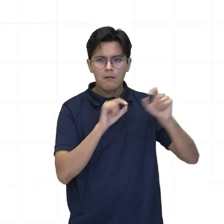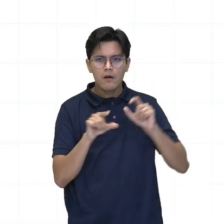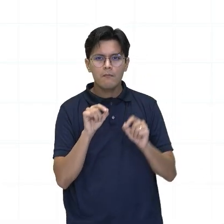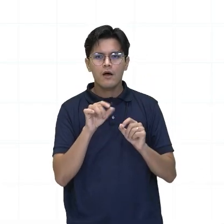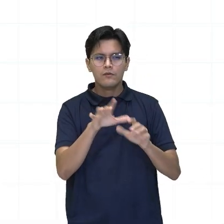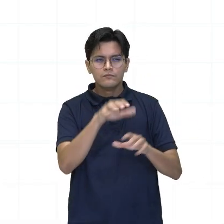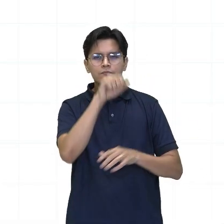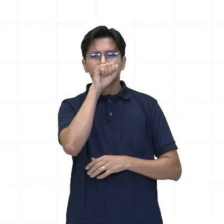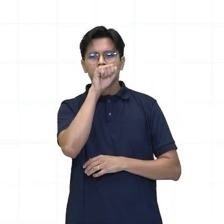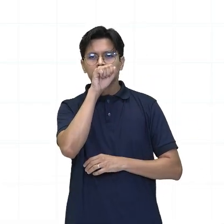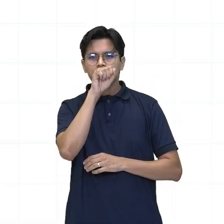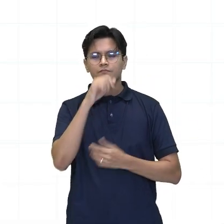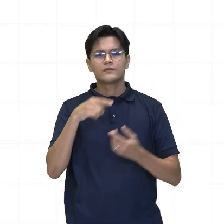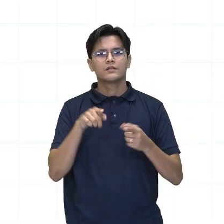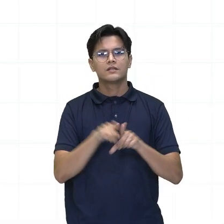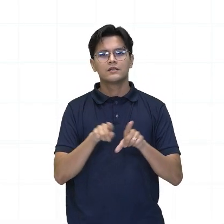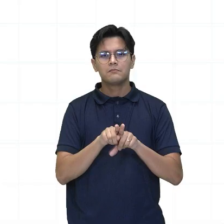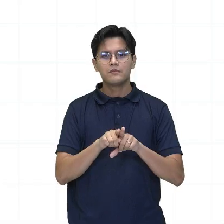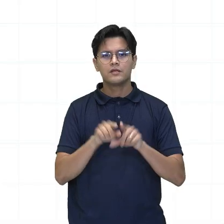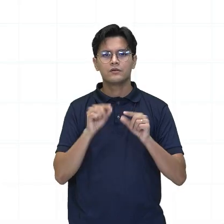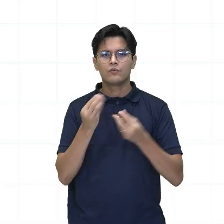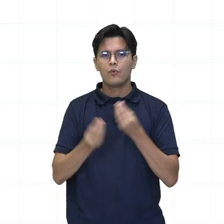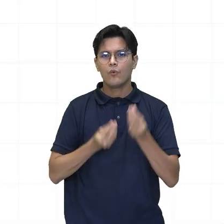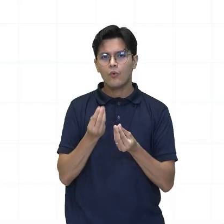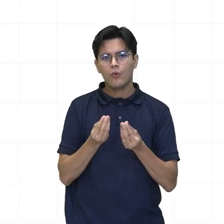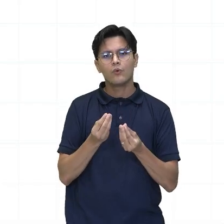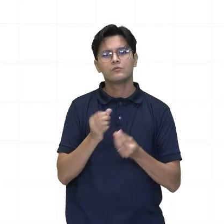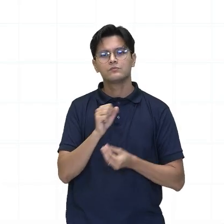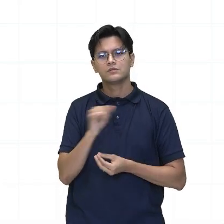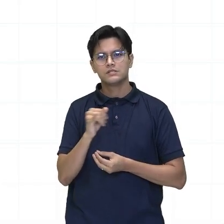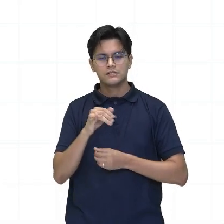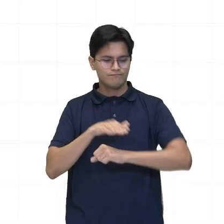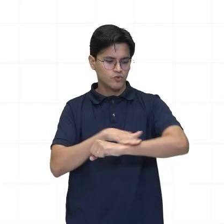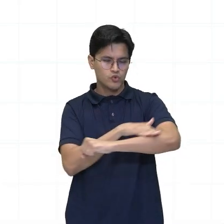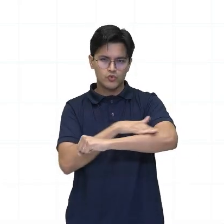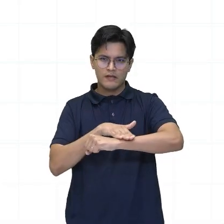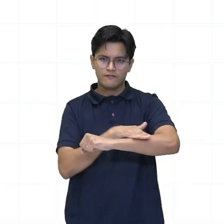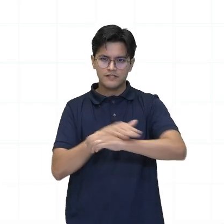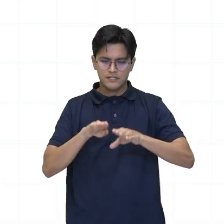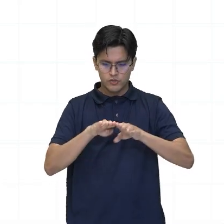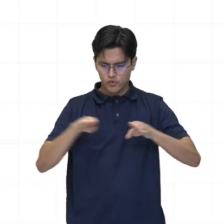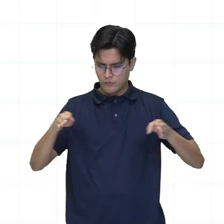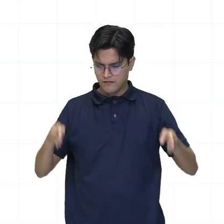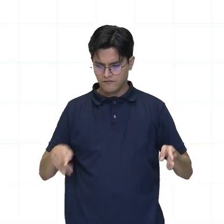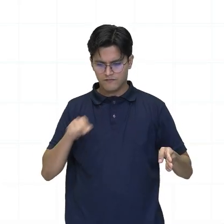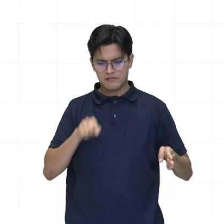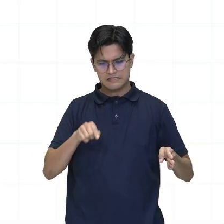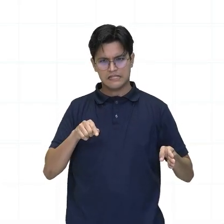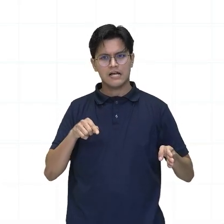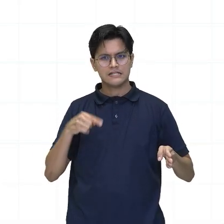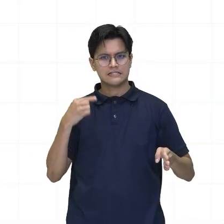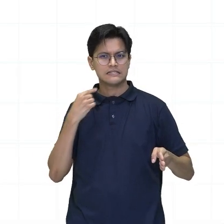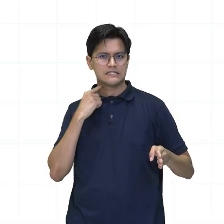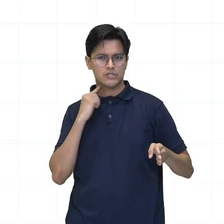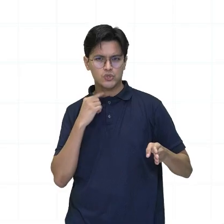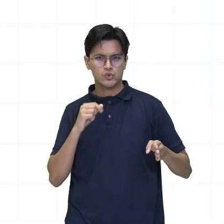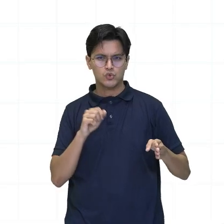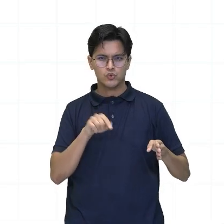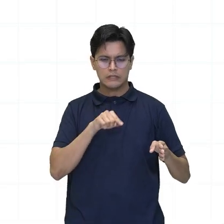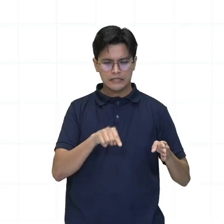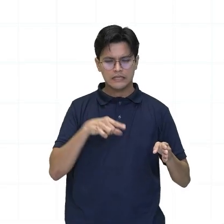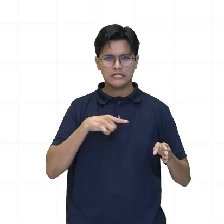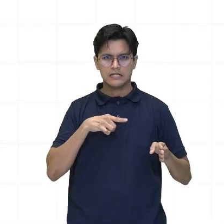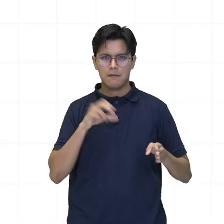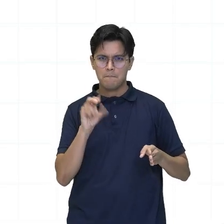mãos com álcool. E como sinais e sintomas, nós temos aí também febre, tosse seca,